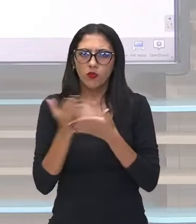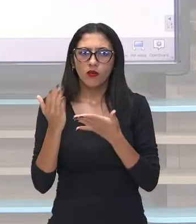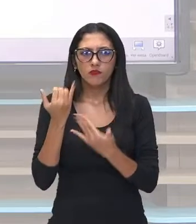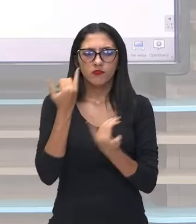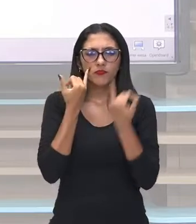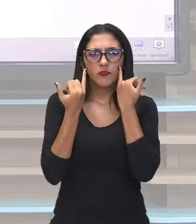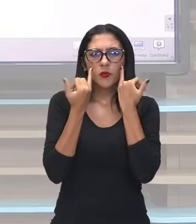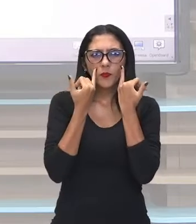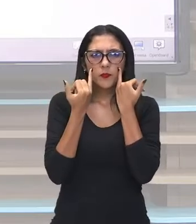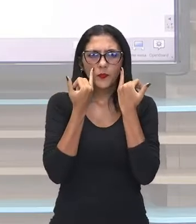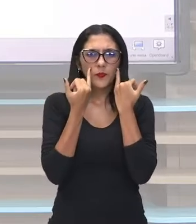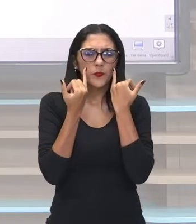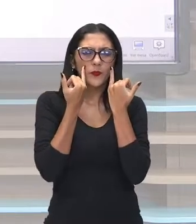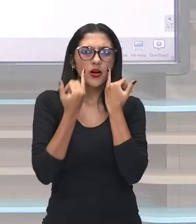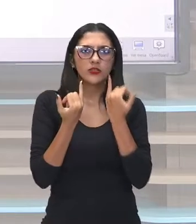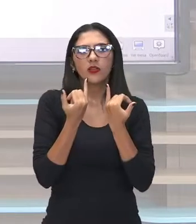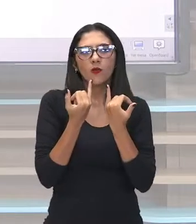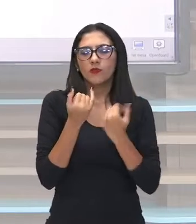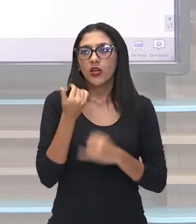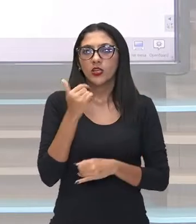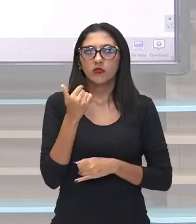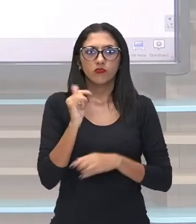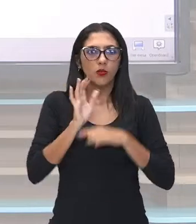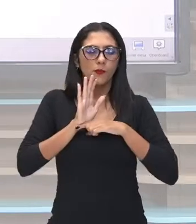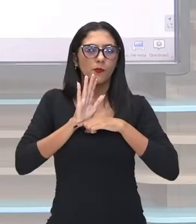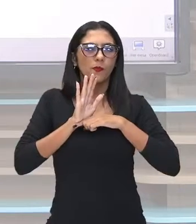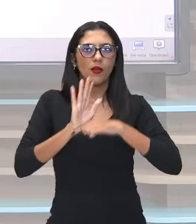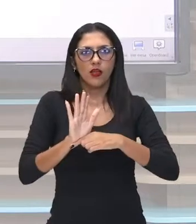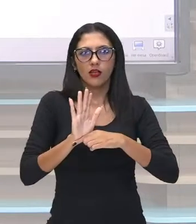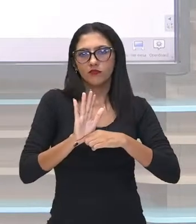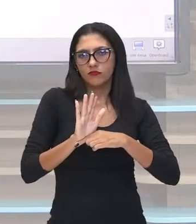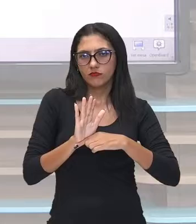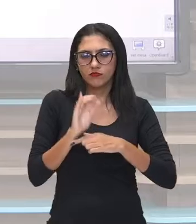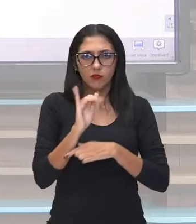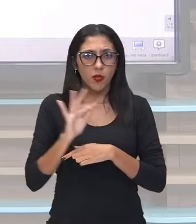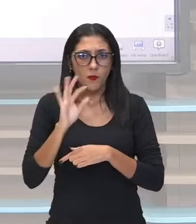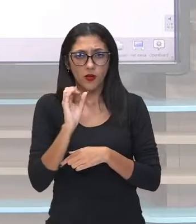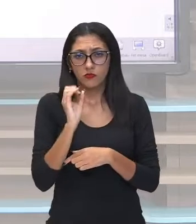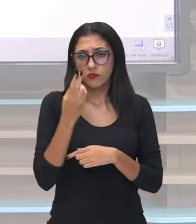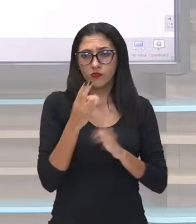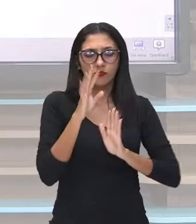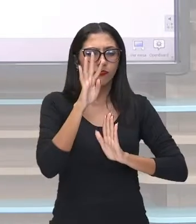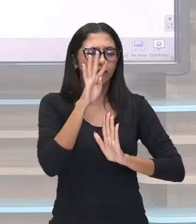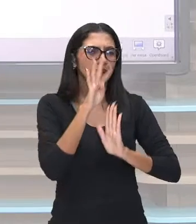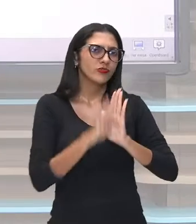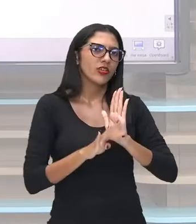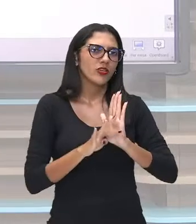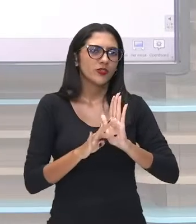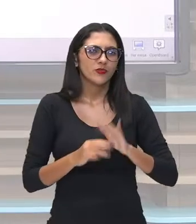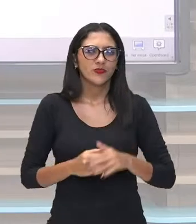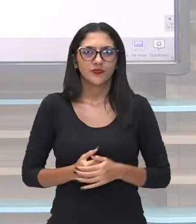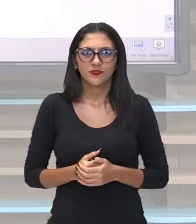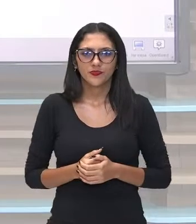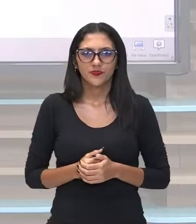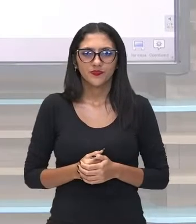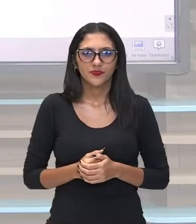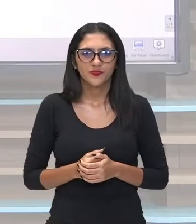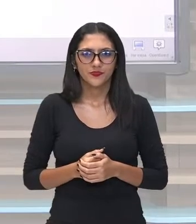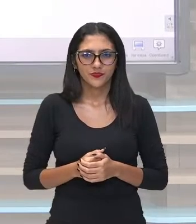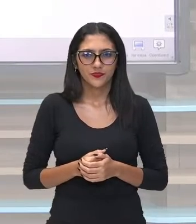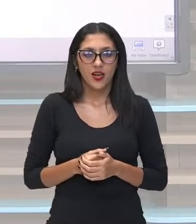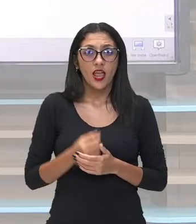Tirar conclusões que não estão explícitas aí no texto. E essas inferências é